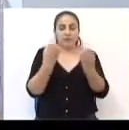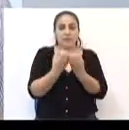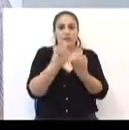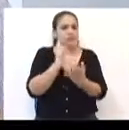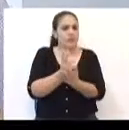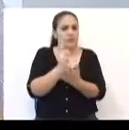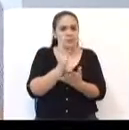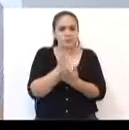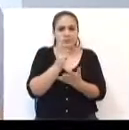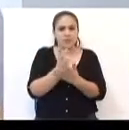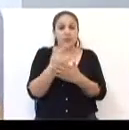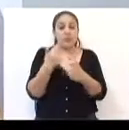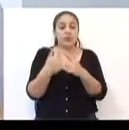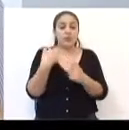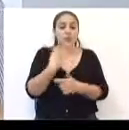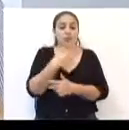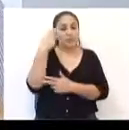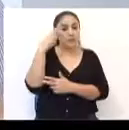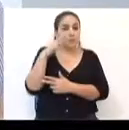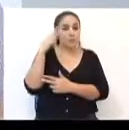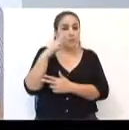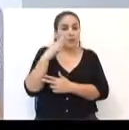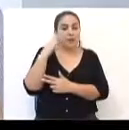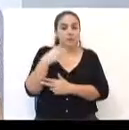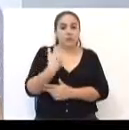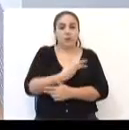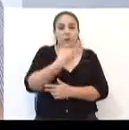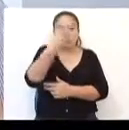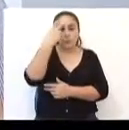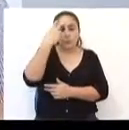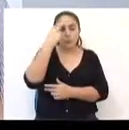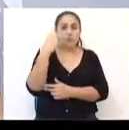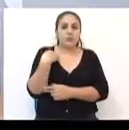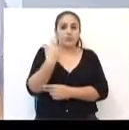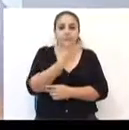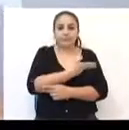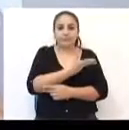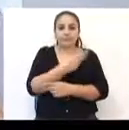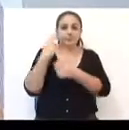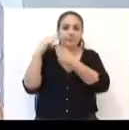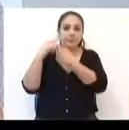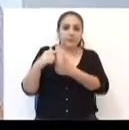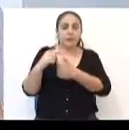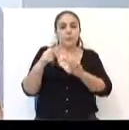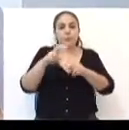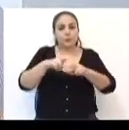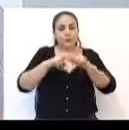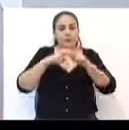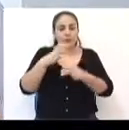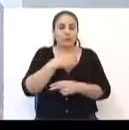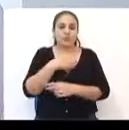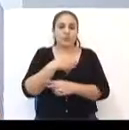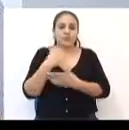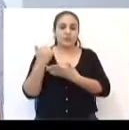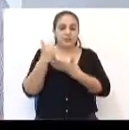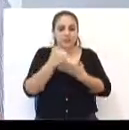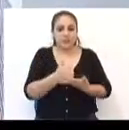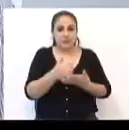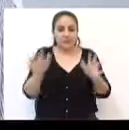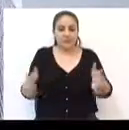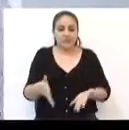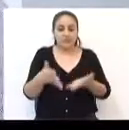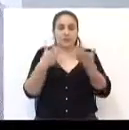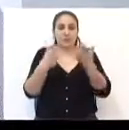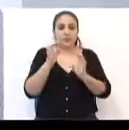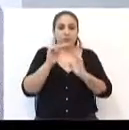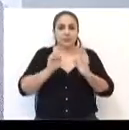anos, porque nós temos que resgatar essa história nossa, da nossa cultura, do nosso tradicionalismo, né? E essa é uma forma que nós temos de trazer isso, dar esse incentivo